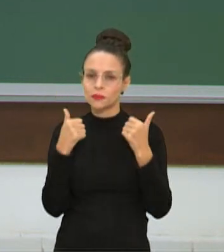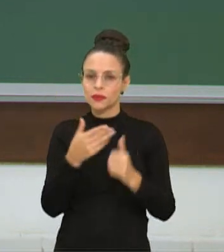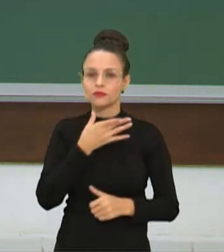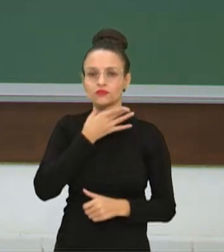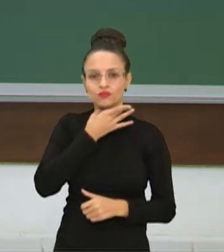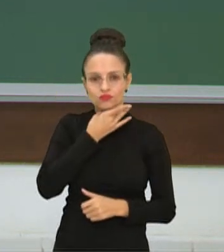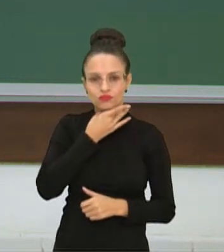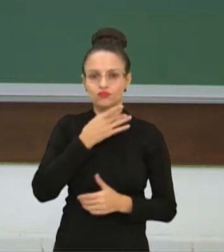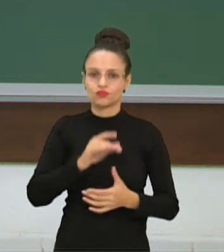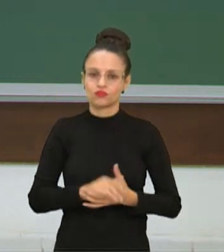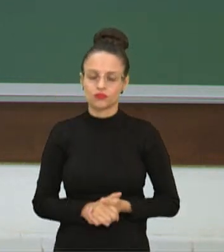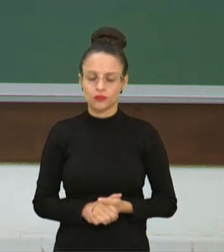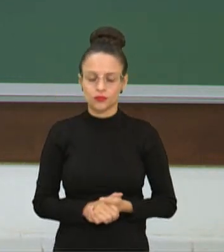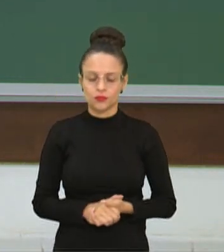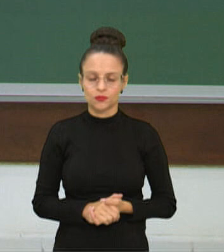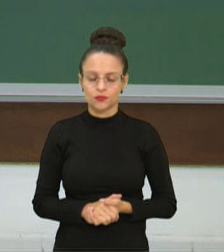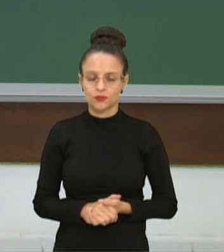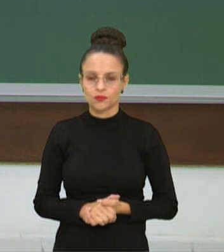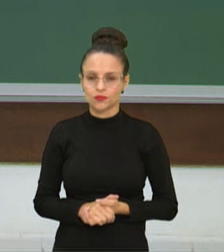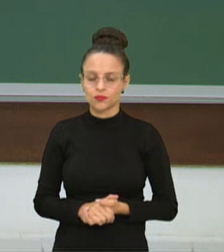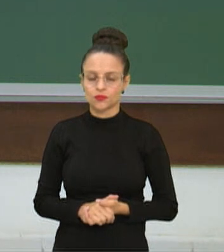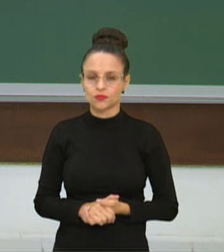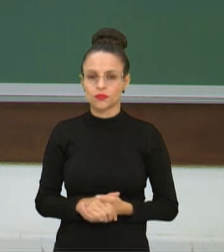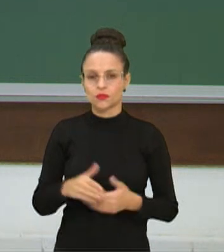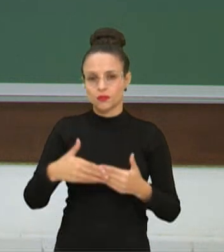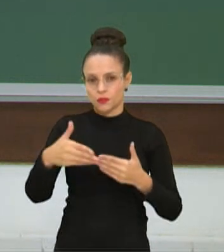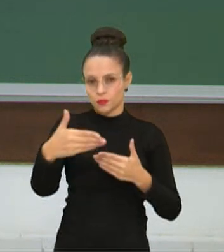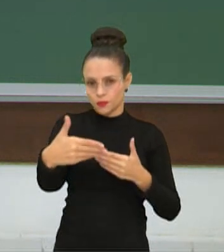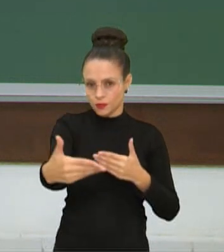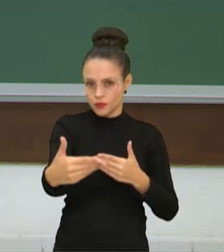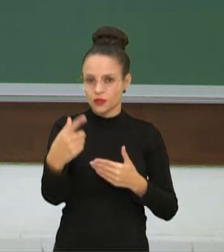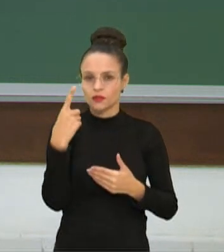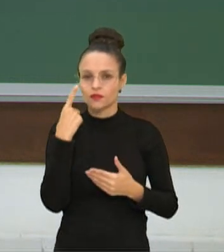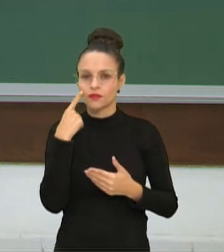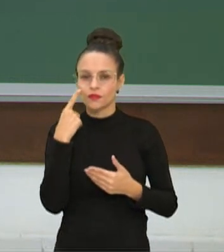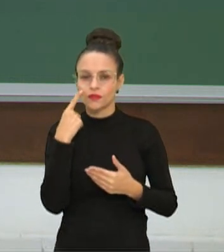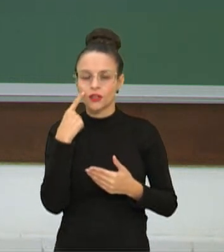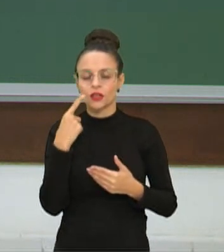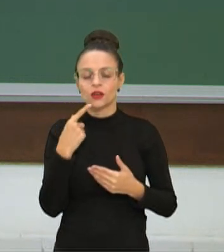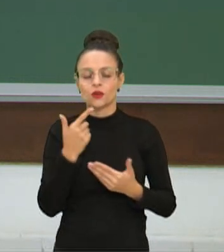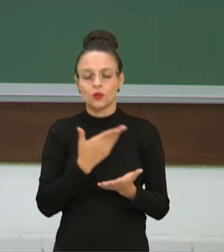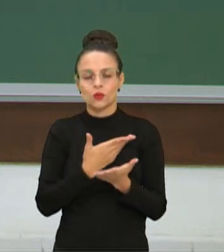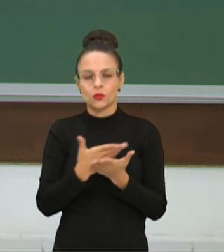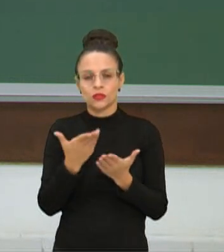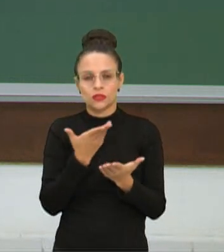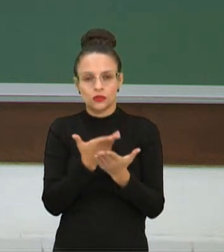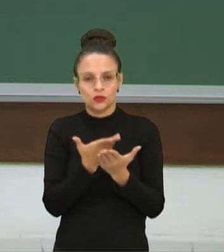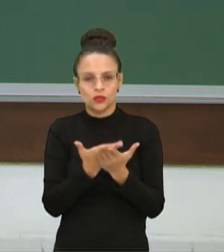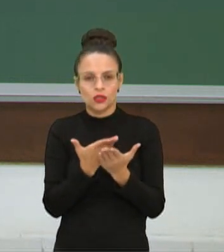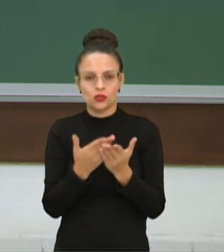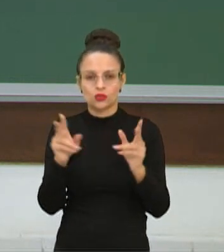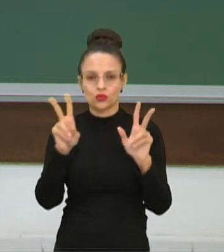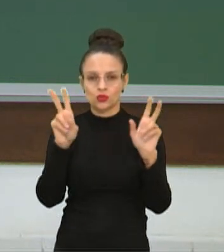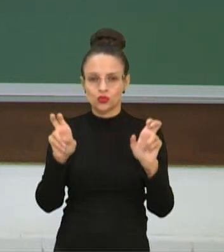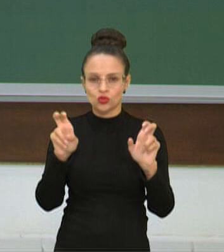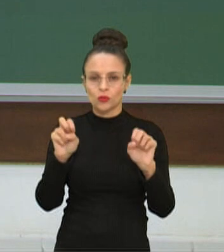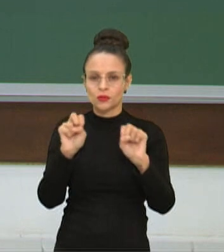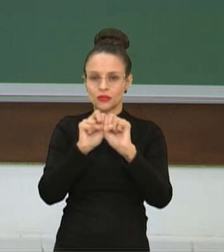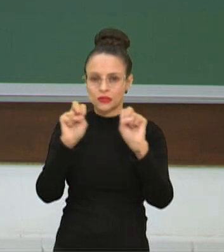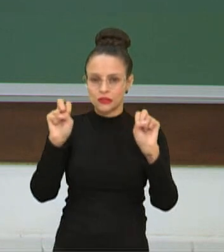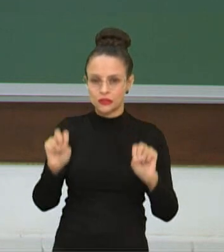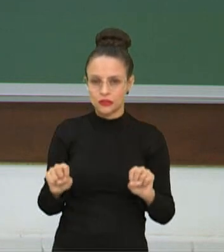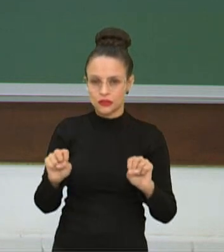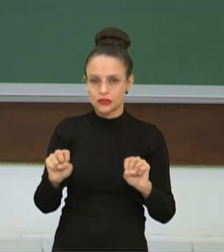tá? Mais pra frente, quando a gente chegar lá no sistema, né, quando a gente for trabalhar sobre o sistema endócrino,